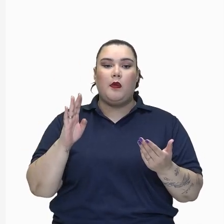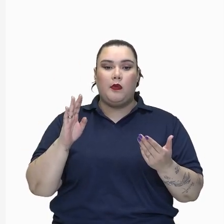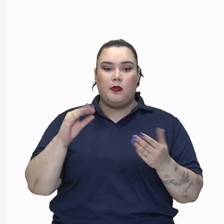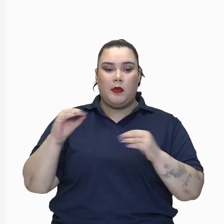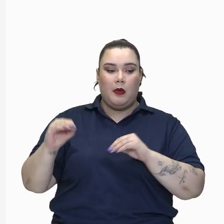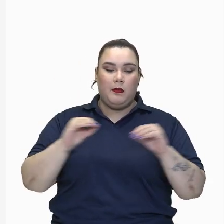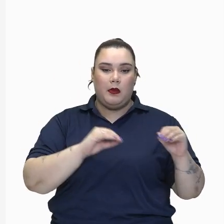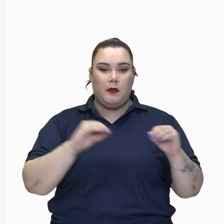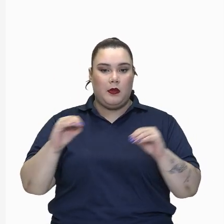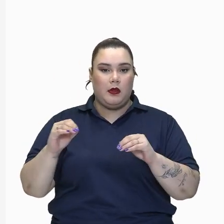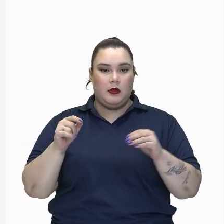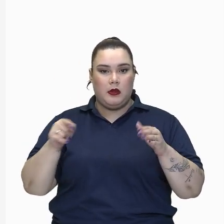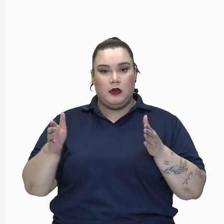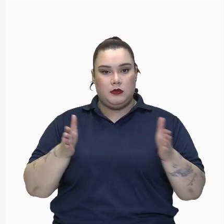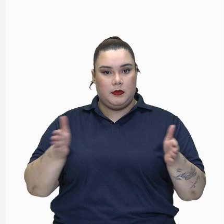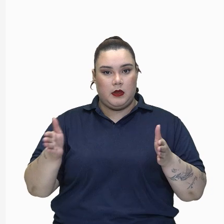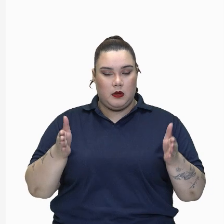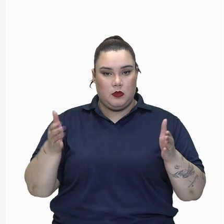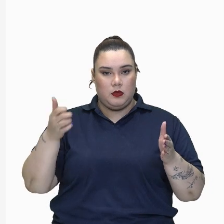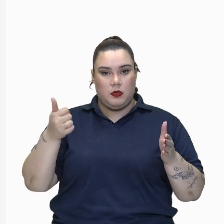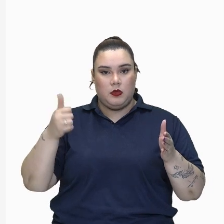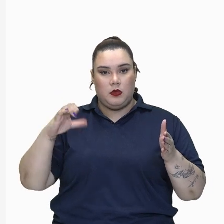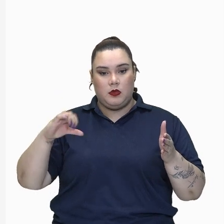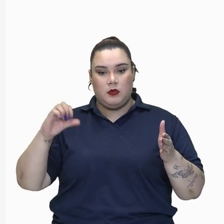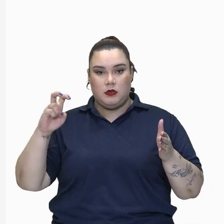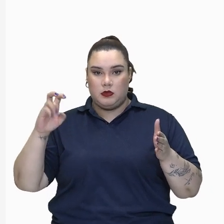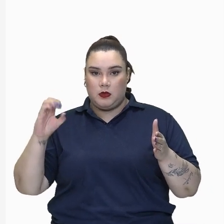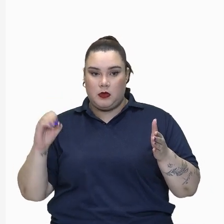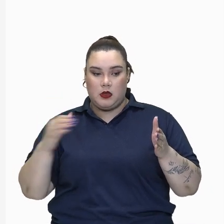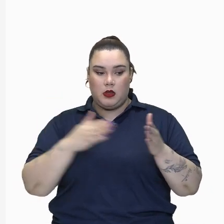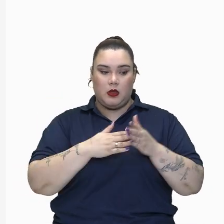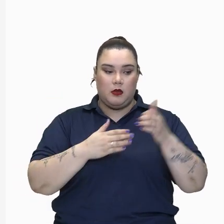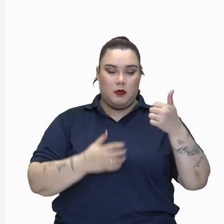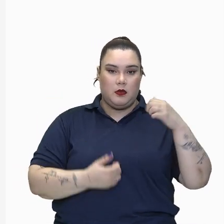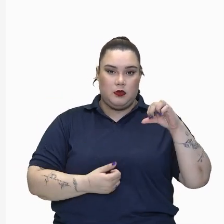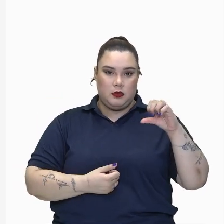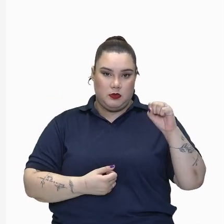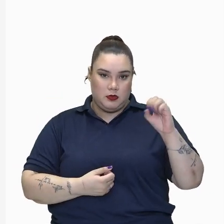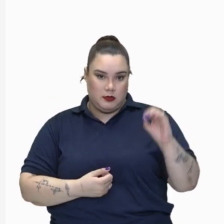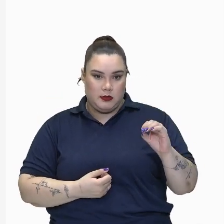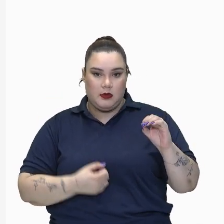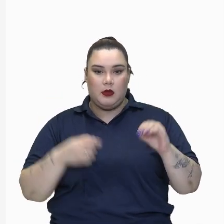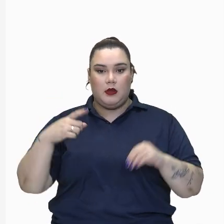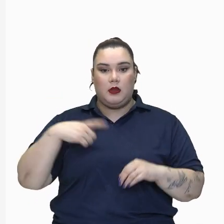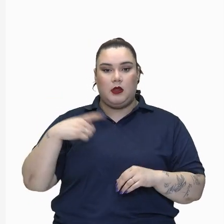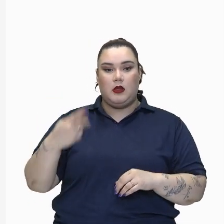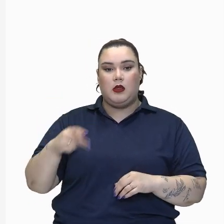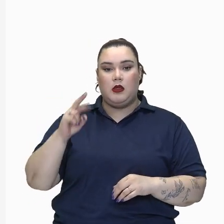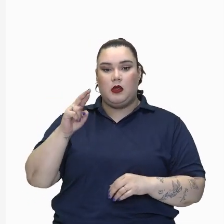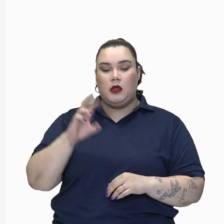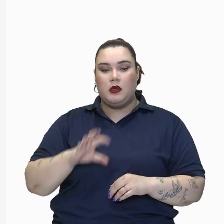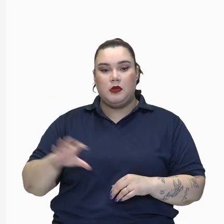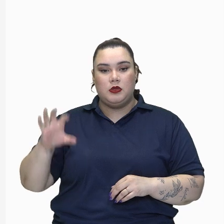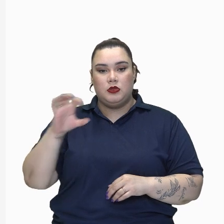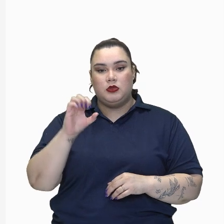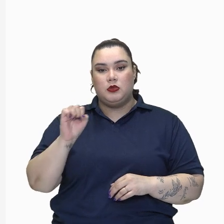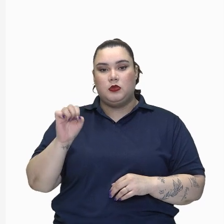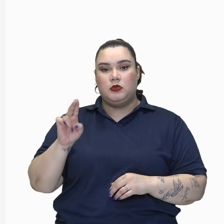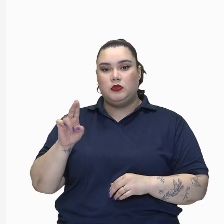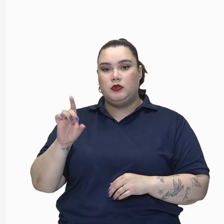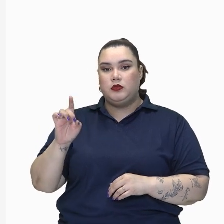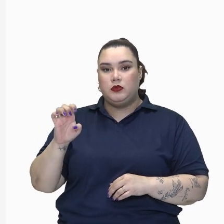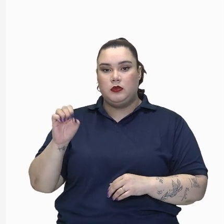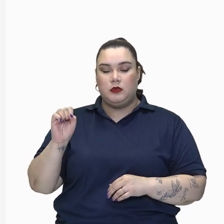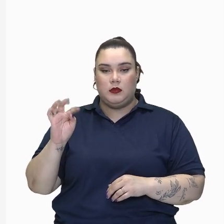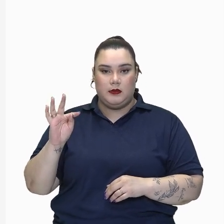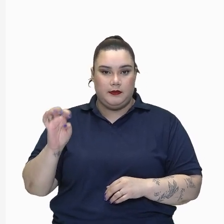as décadas de 1950 e 1980, ele se deu ali na região sudeste. Então, aí nós temos